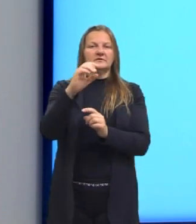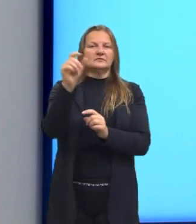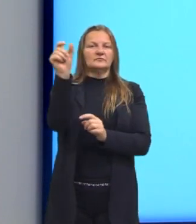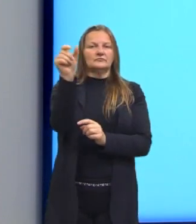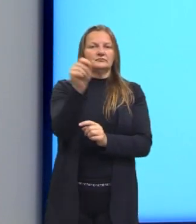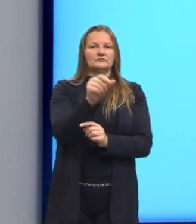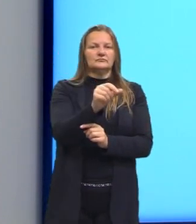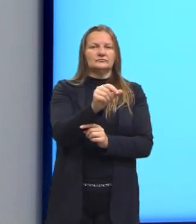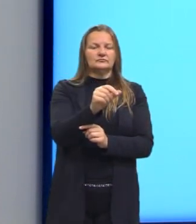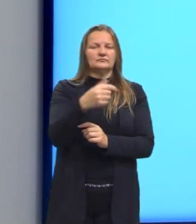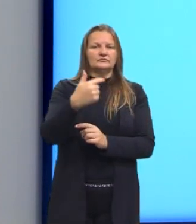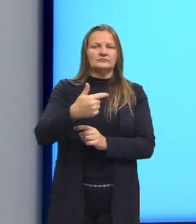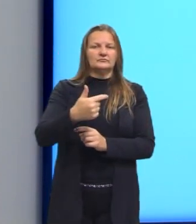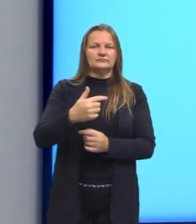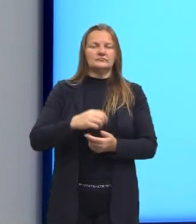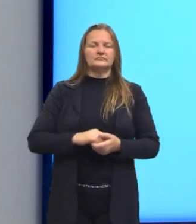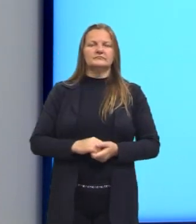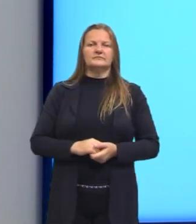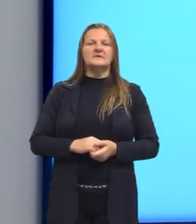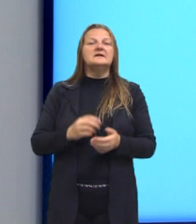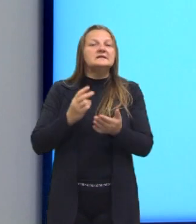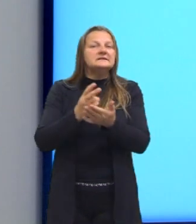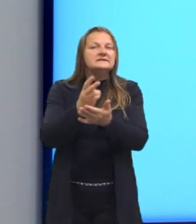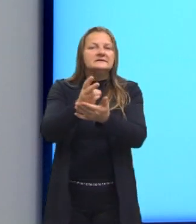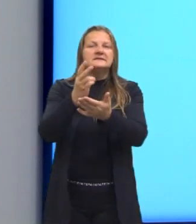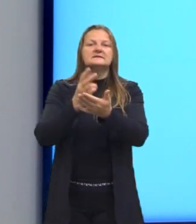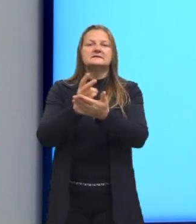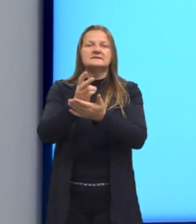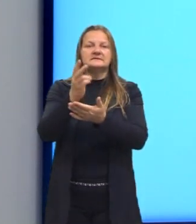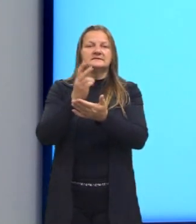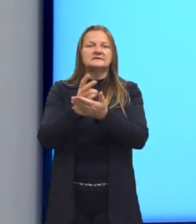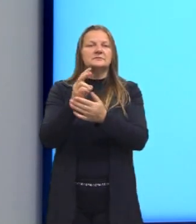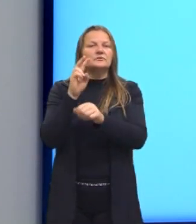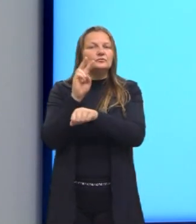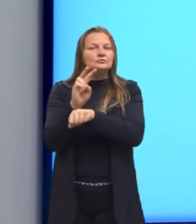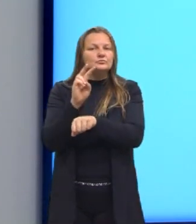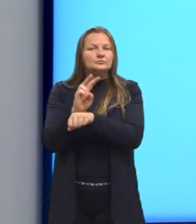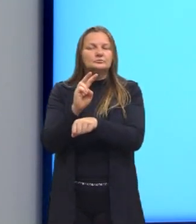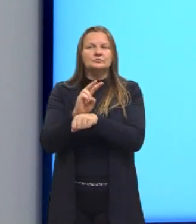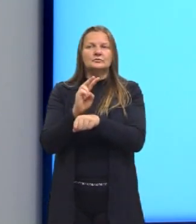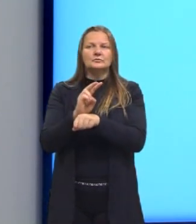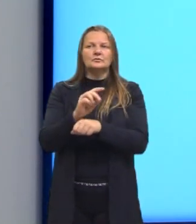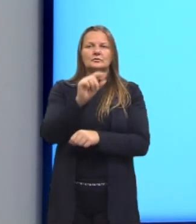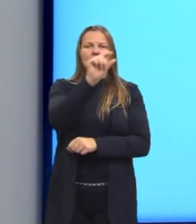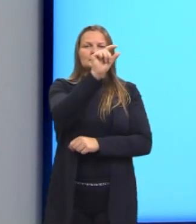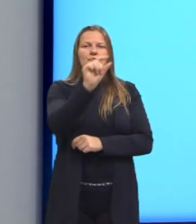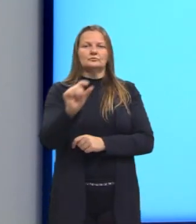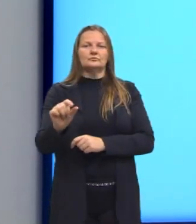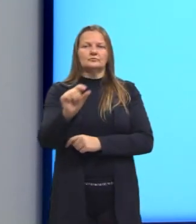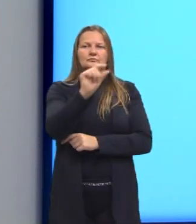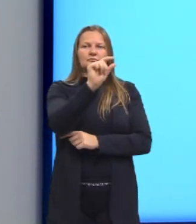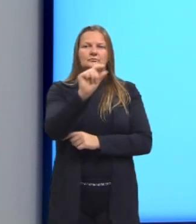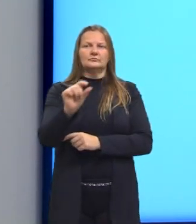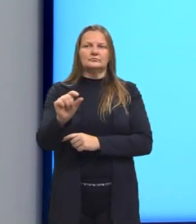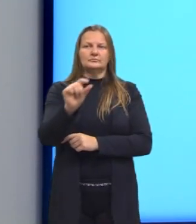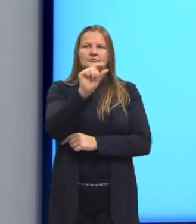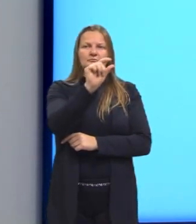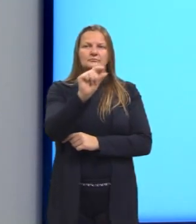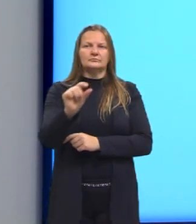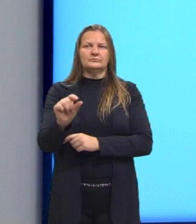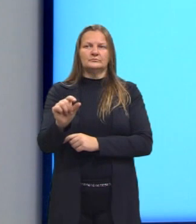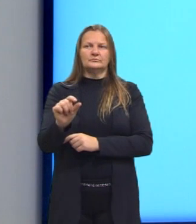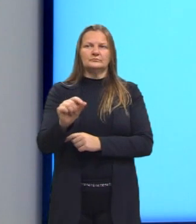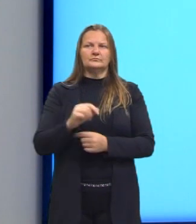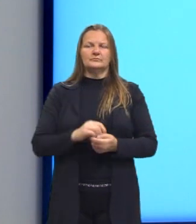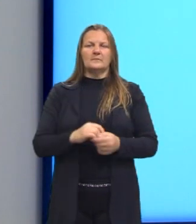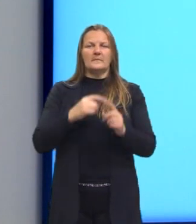diagonal secundária. Sempre, tá, gente? Nós precisamos cuidar que diagonal principal fica com o